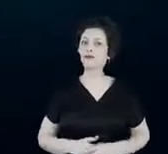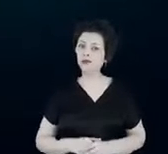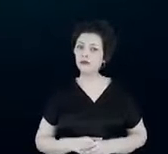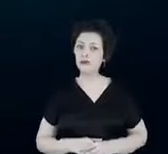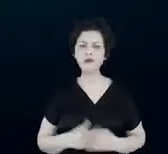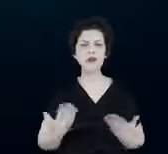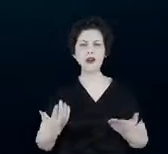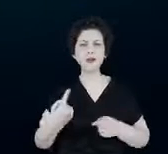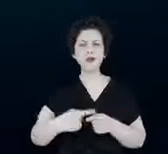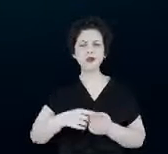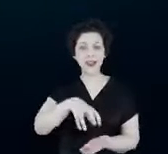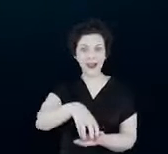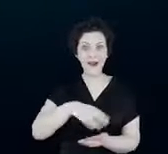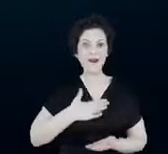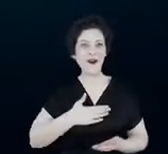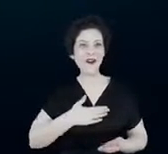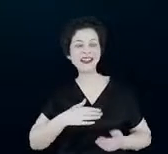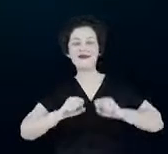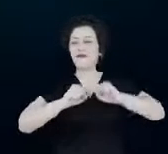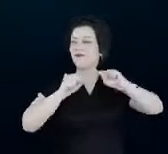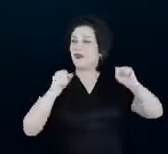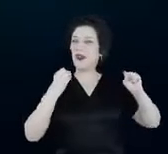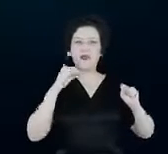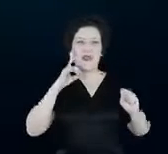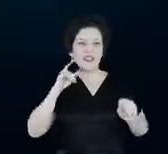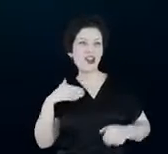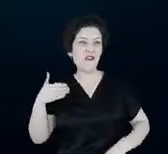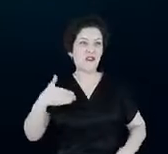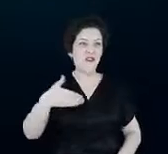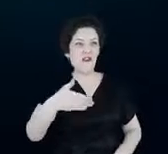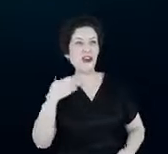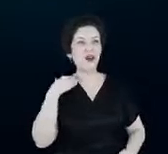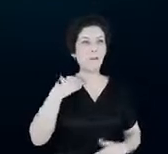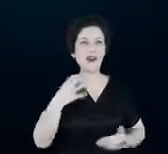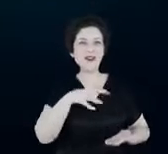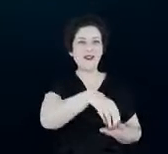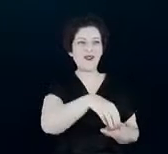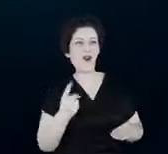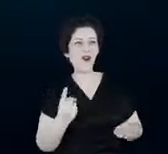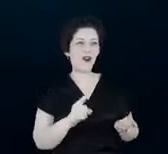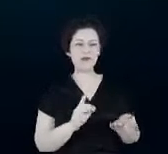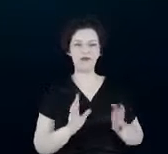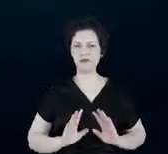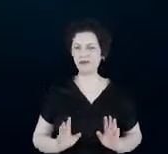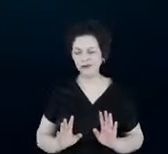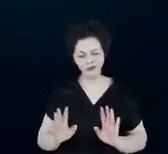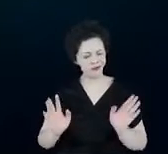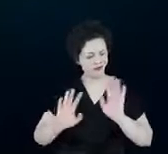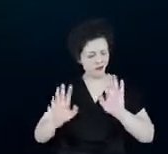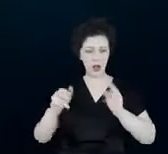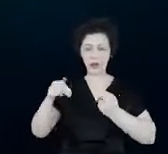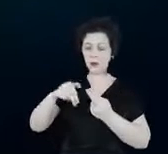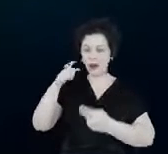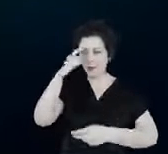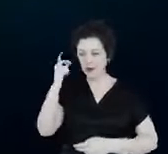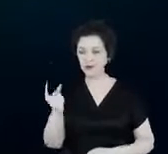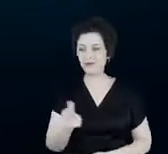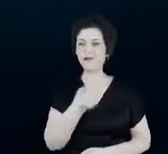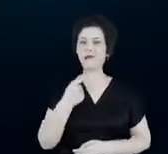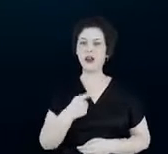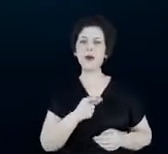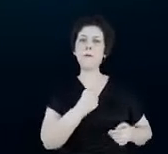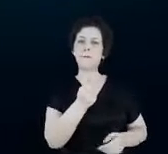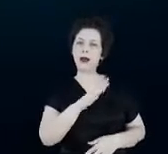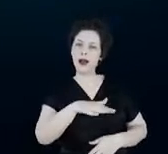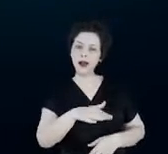uma agência né quem gosta de na disse quem acorda e falou que bom dia vamos agência hoje né então do bem com vamos digitalizar isso vamos com estante reduz custos